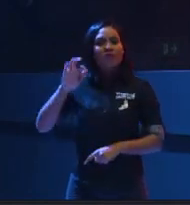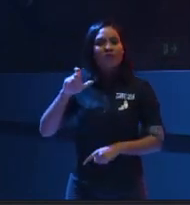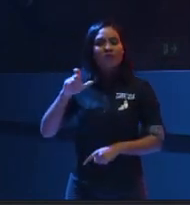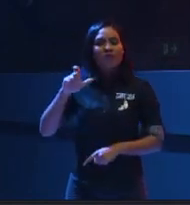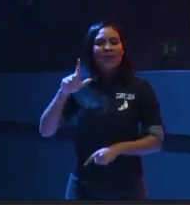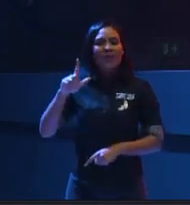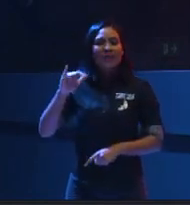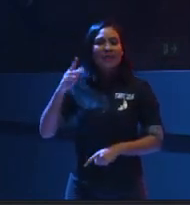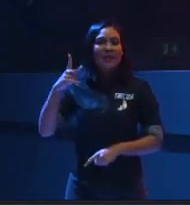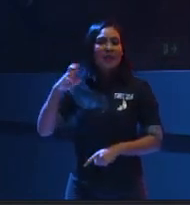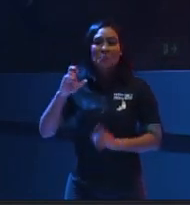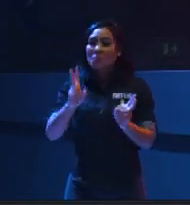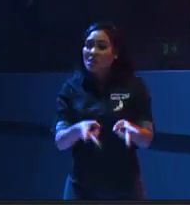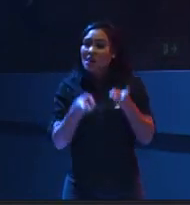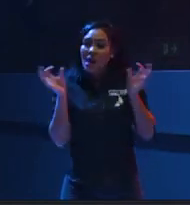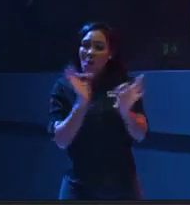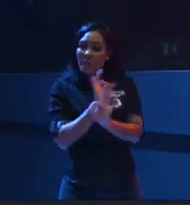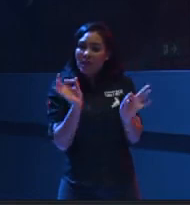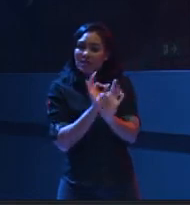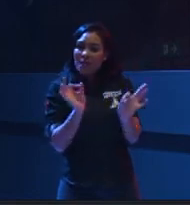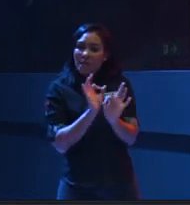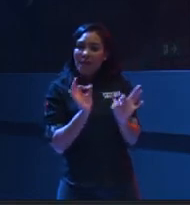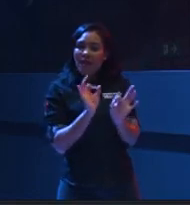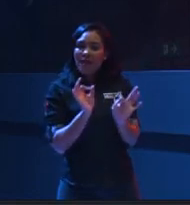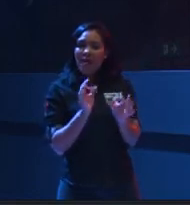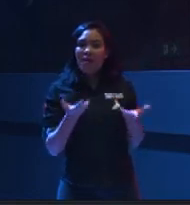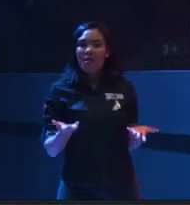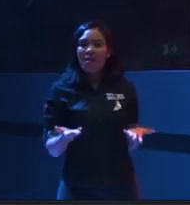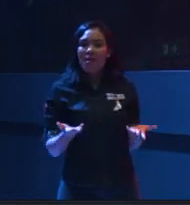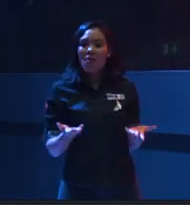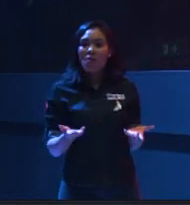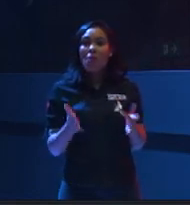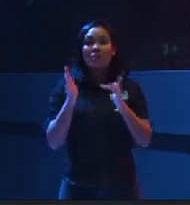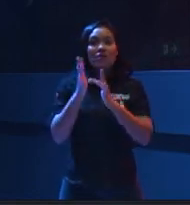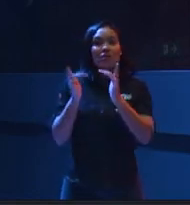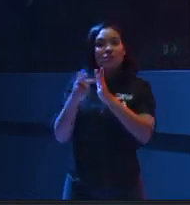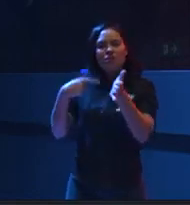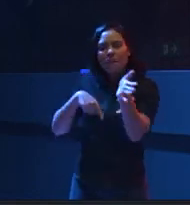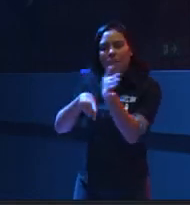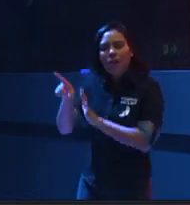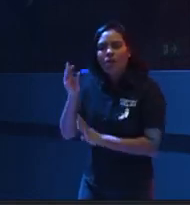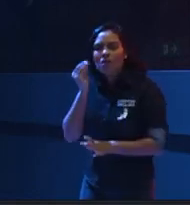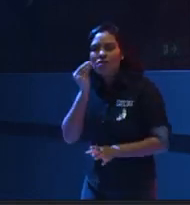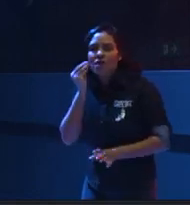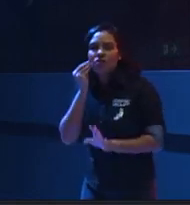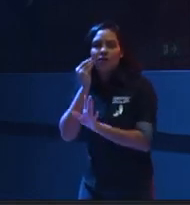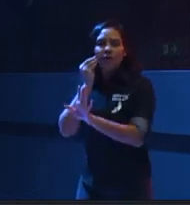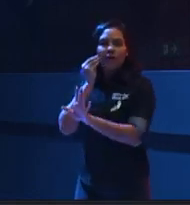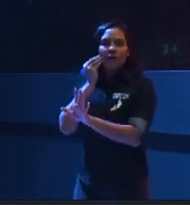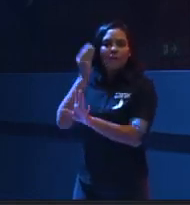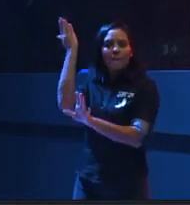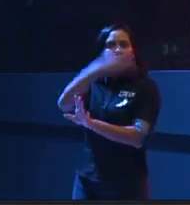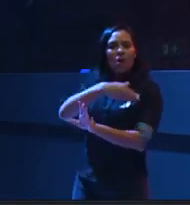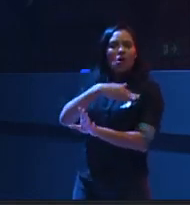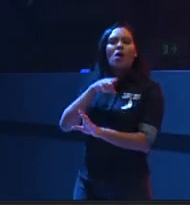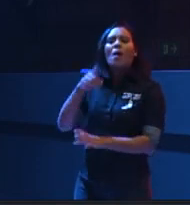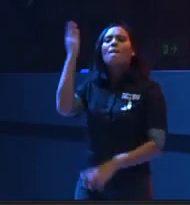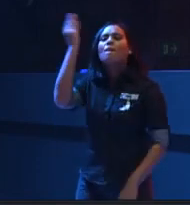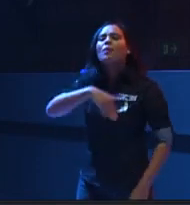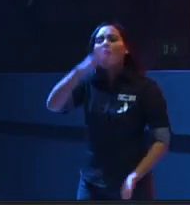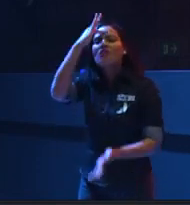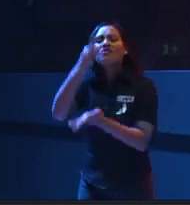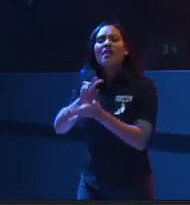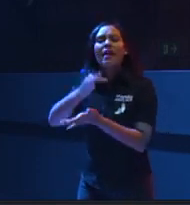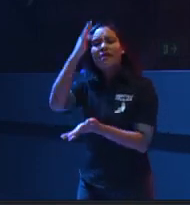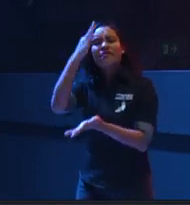fazendo Deus estava testando a pergunta de Jesus era um teste para sua fé queridos eu